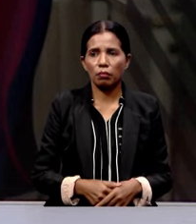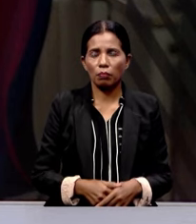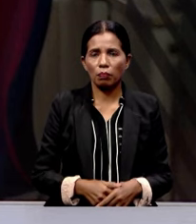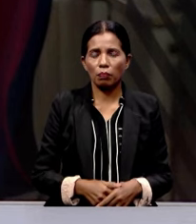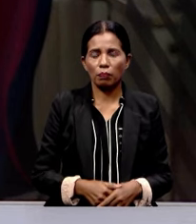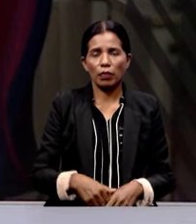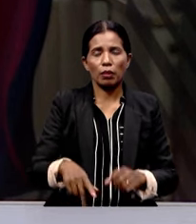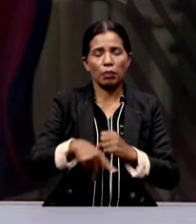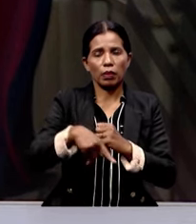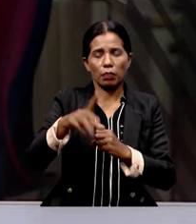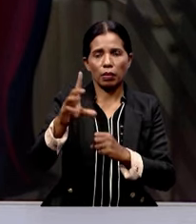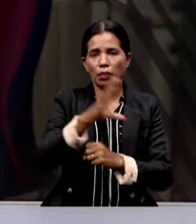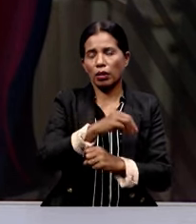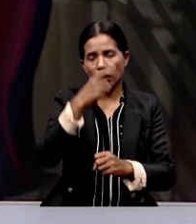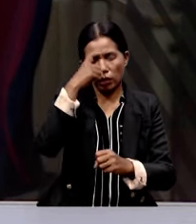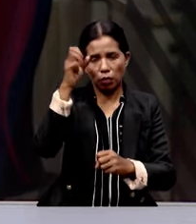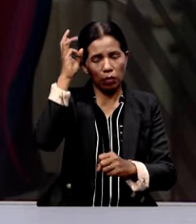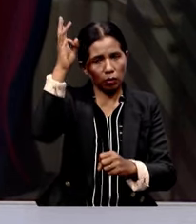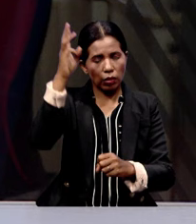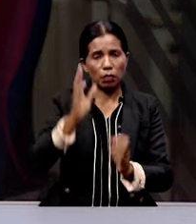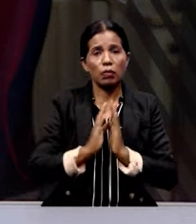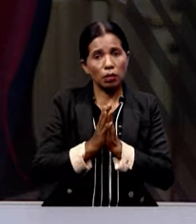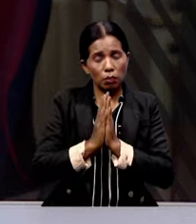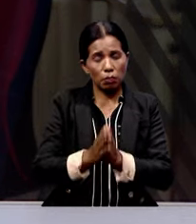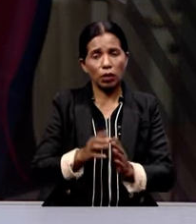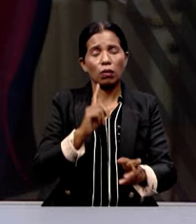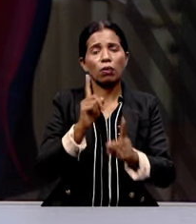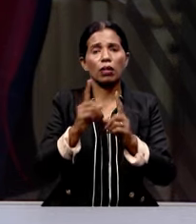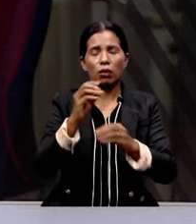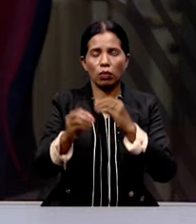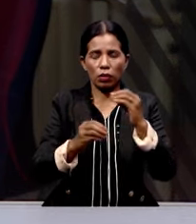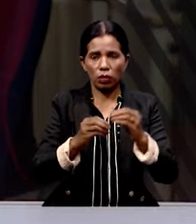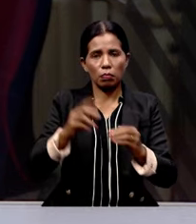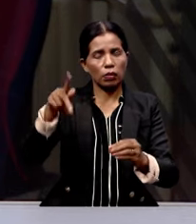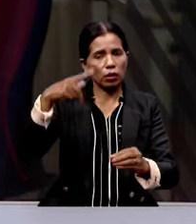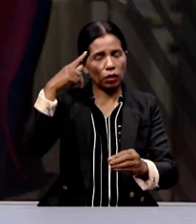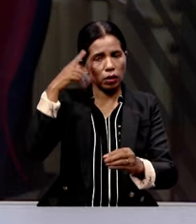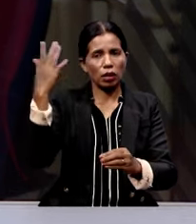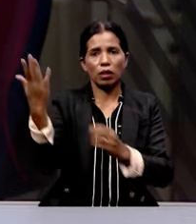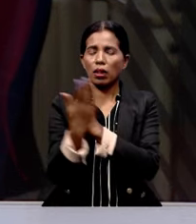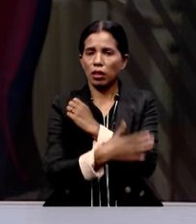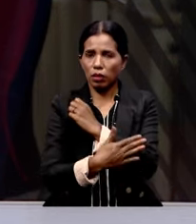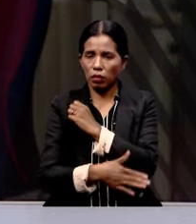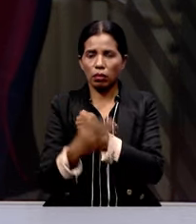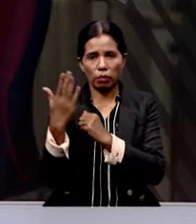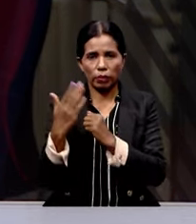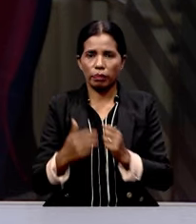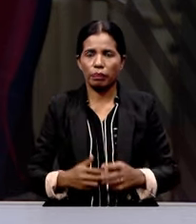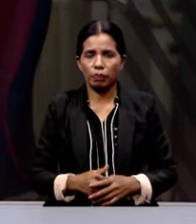Bancada PLP preocupa também a Myanmar protesta Timor-Leste em intervenção da política externa e a nação refere.